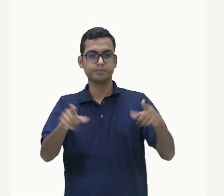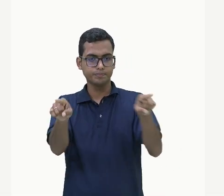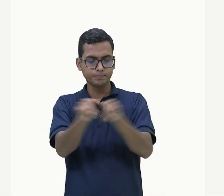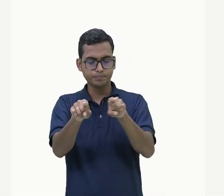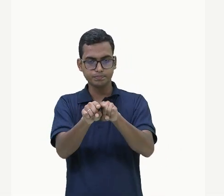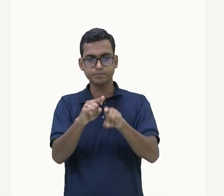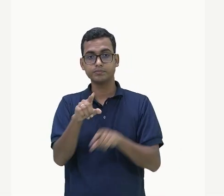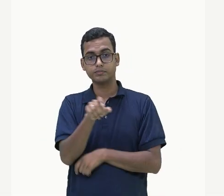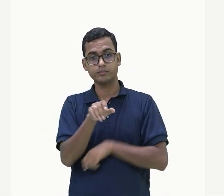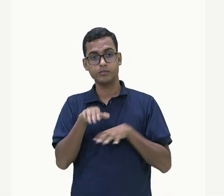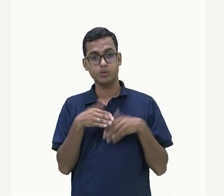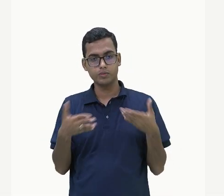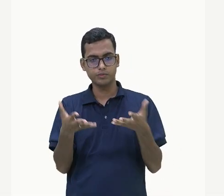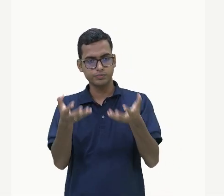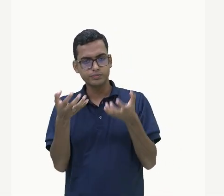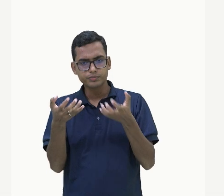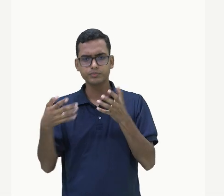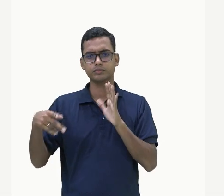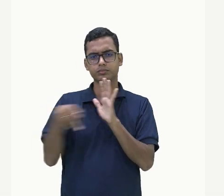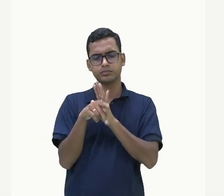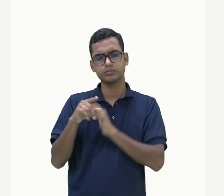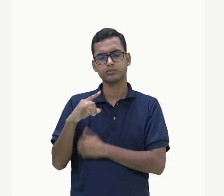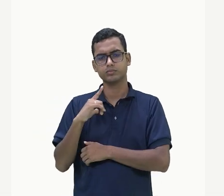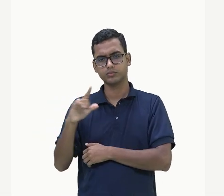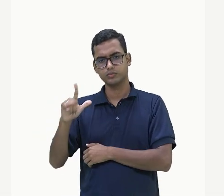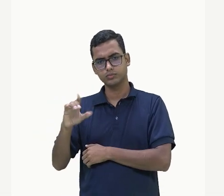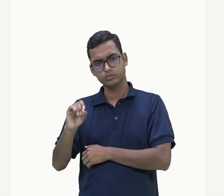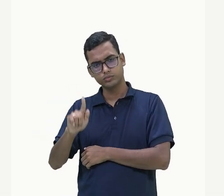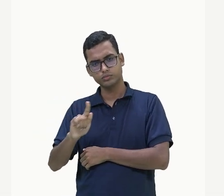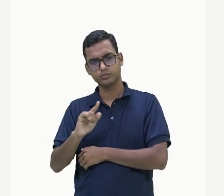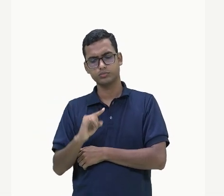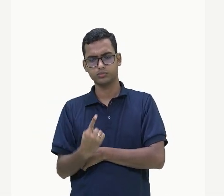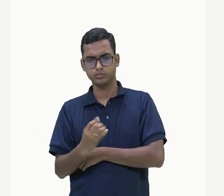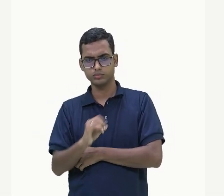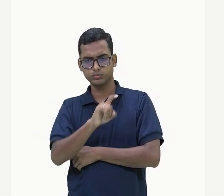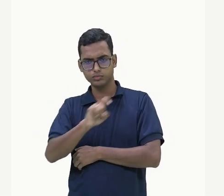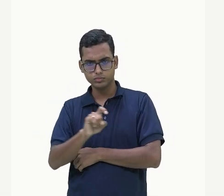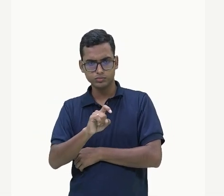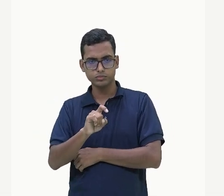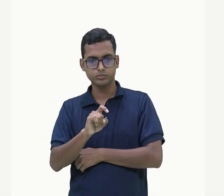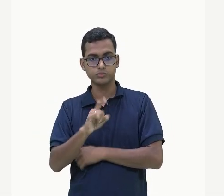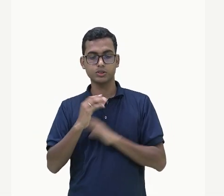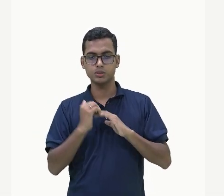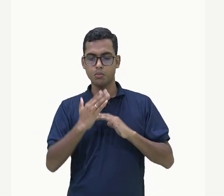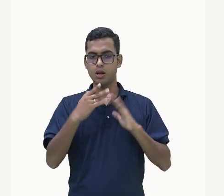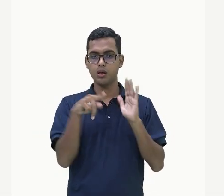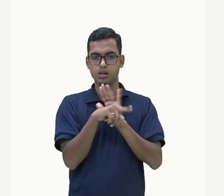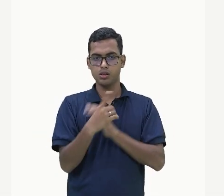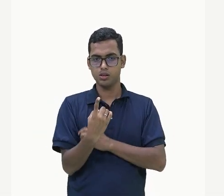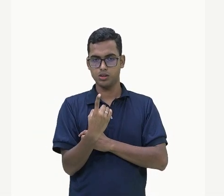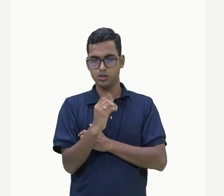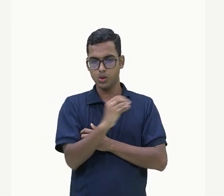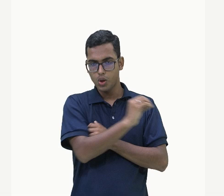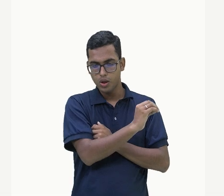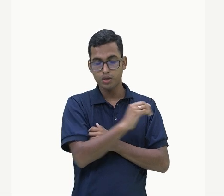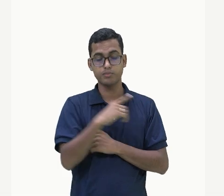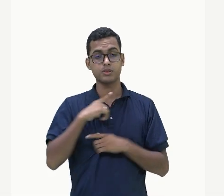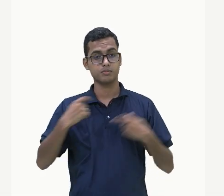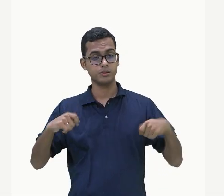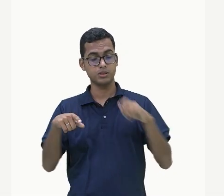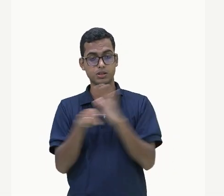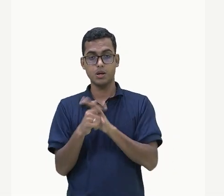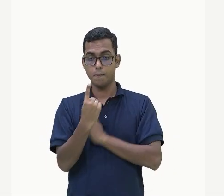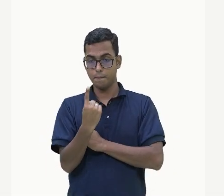x na base 10 seja maior do que 1000, a gente tem que tomar um x com pelo menos 1001